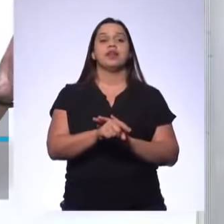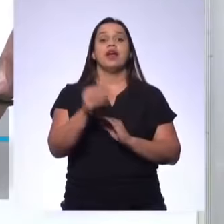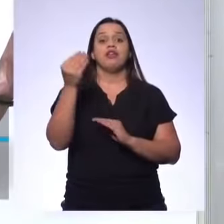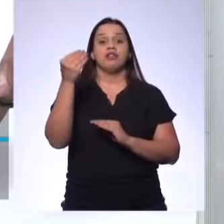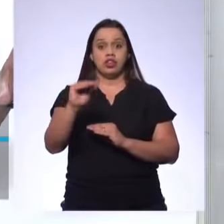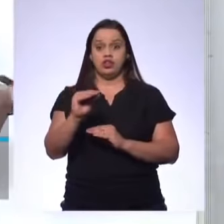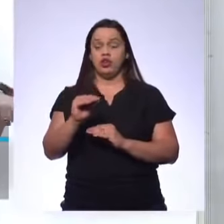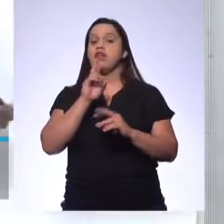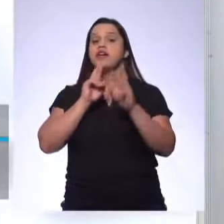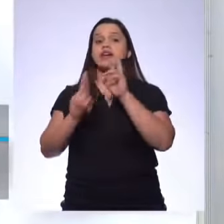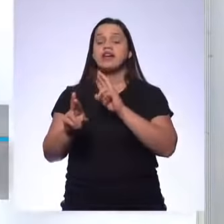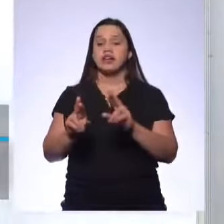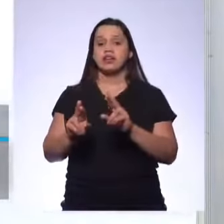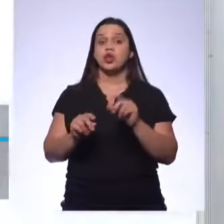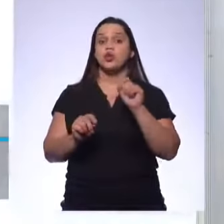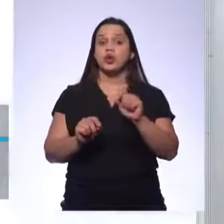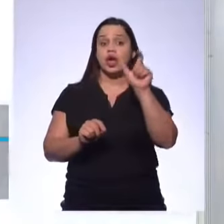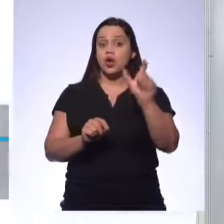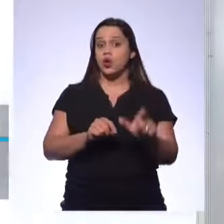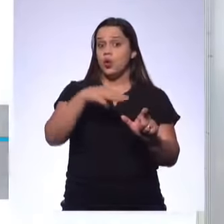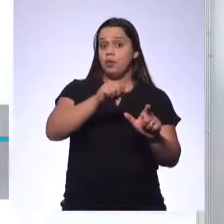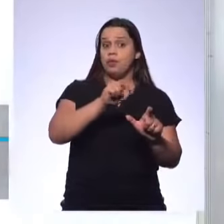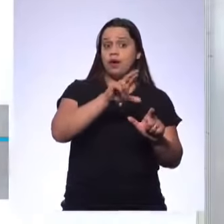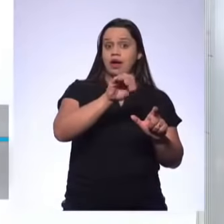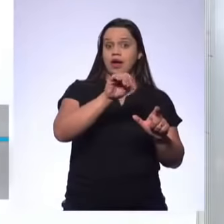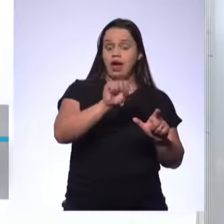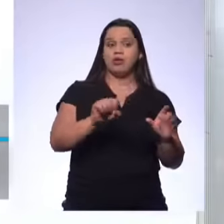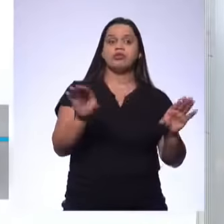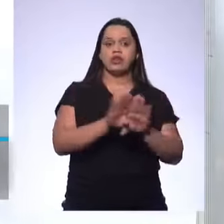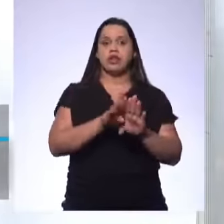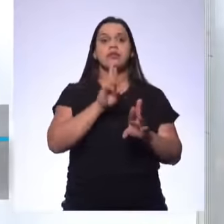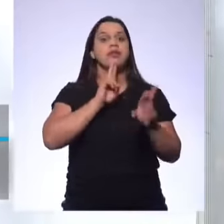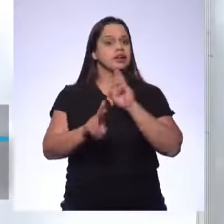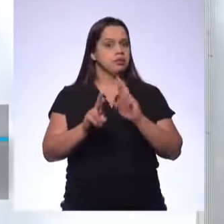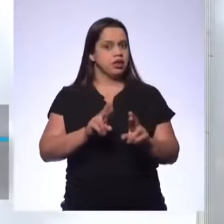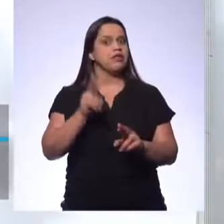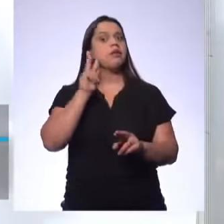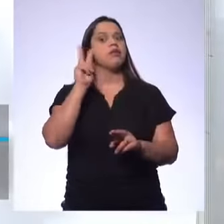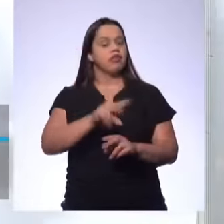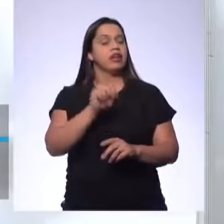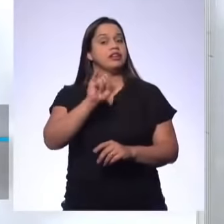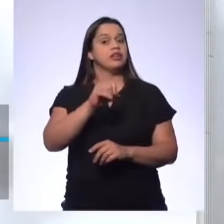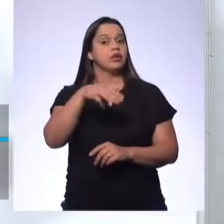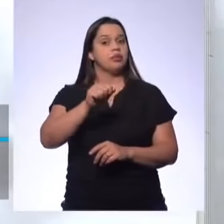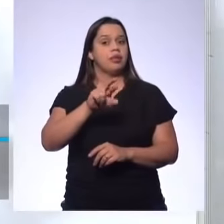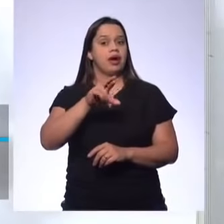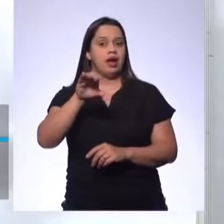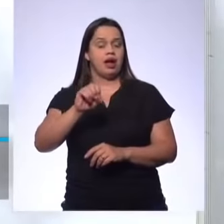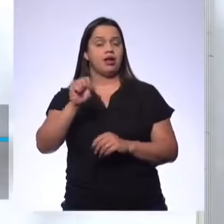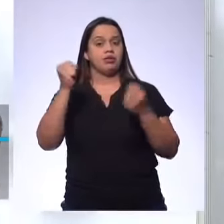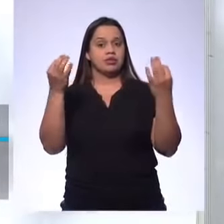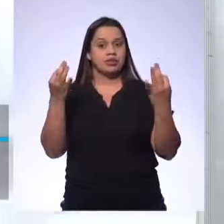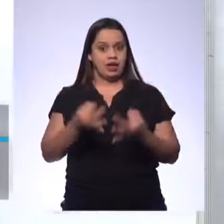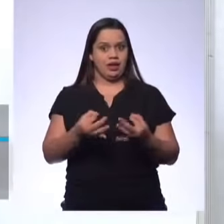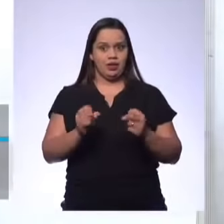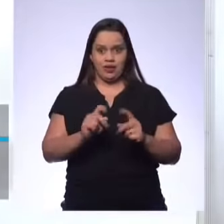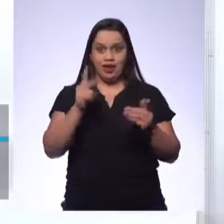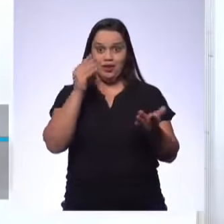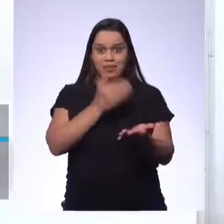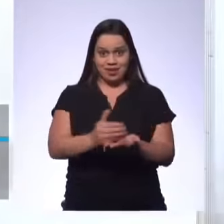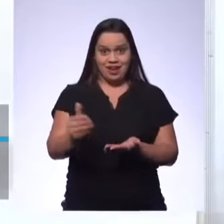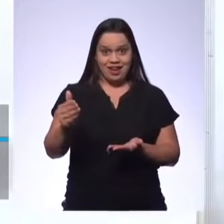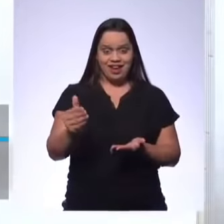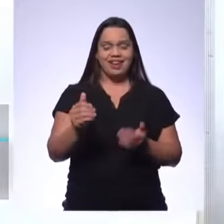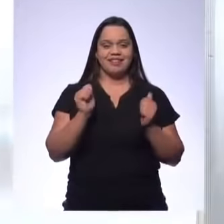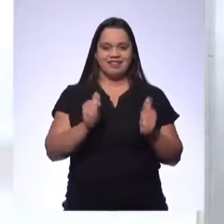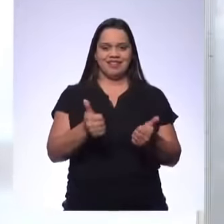a resposta e o Marcos vai colocar a resposta dele. Nós vamos verificar se o Marcos acertou. Tá bom? Vamos, let's start.